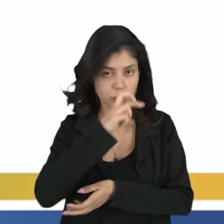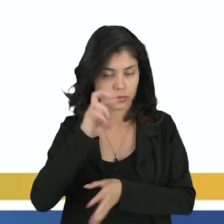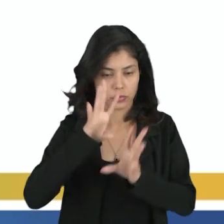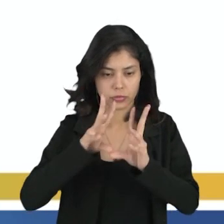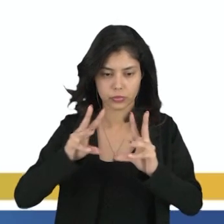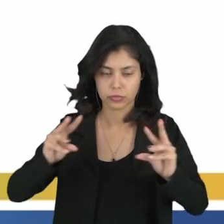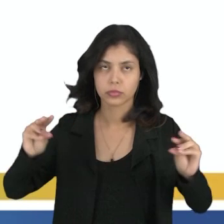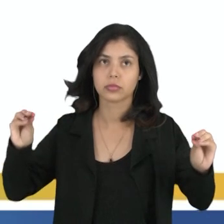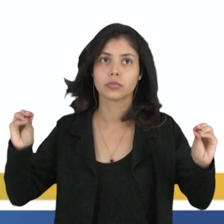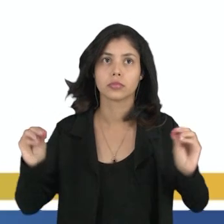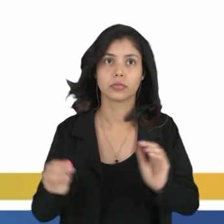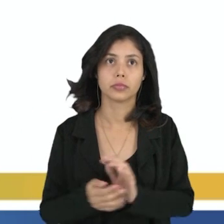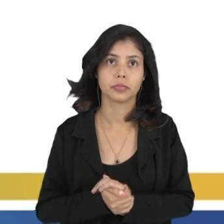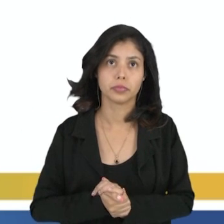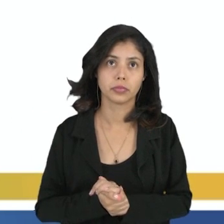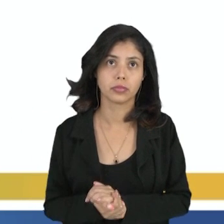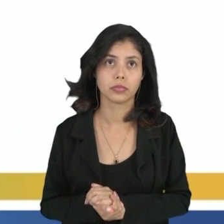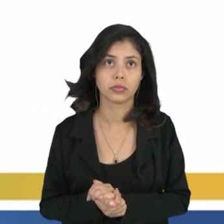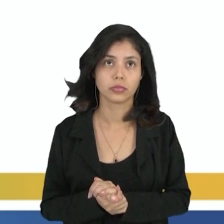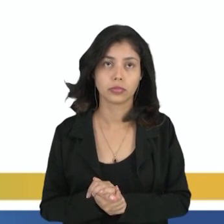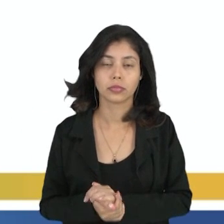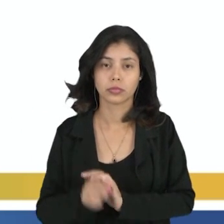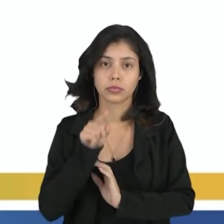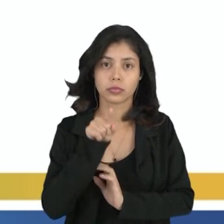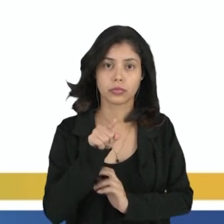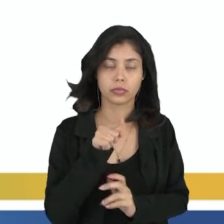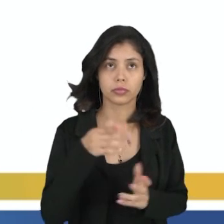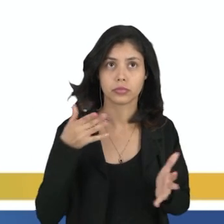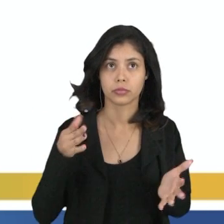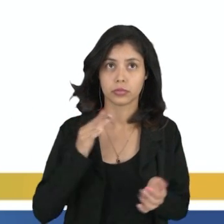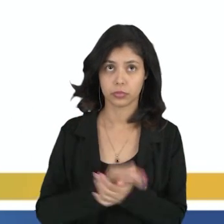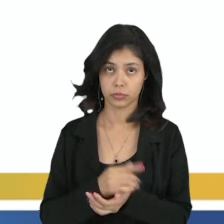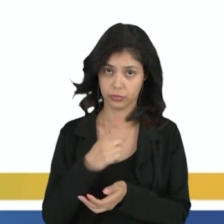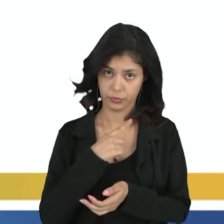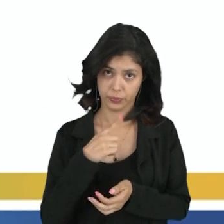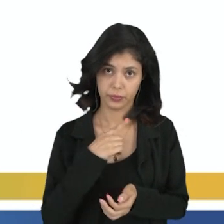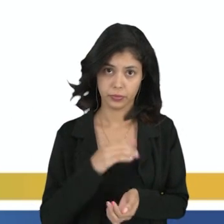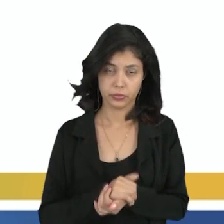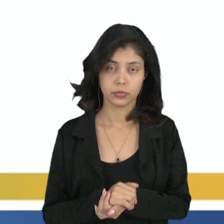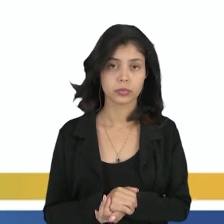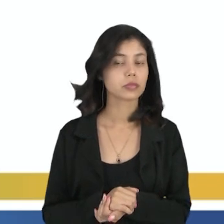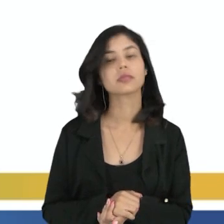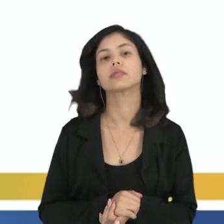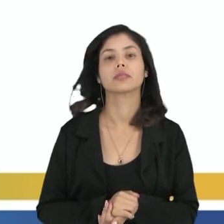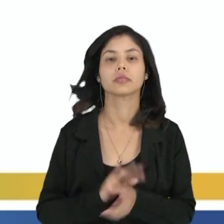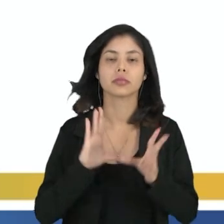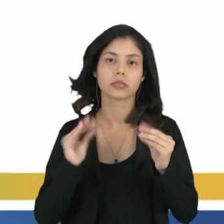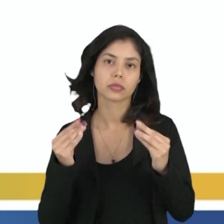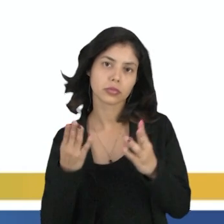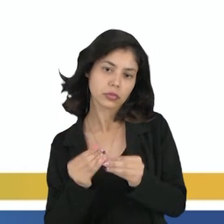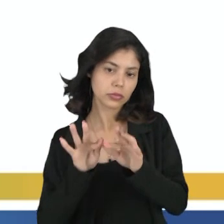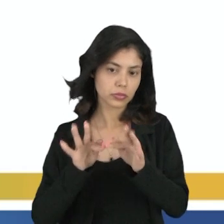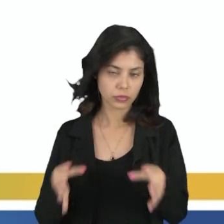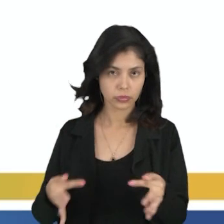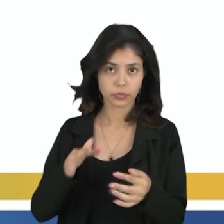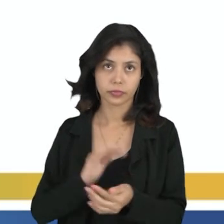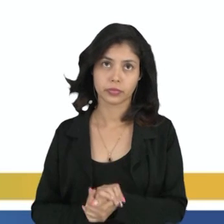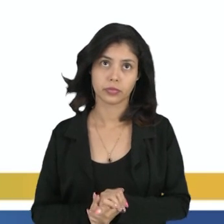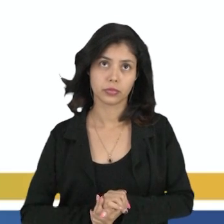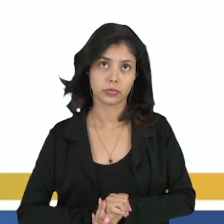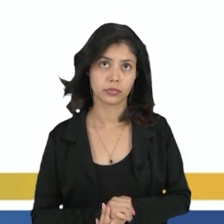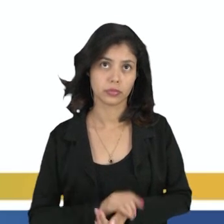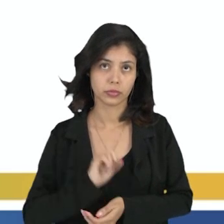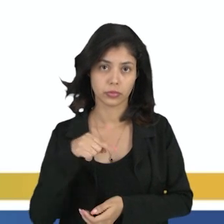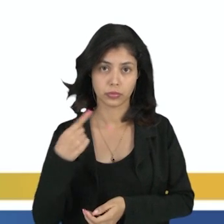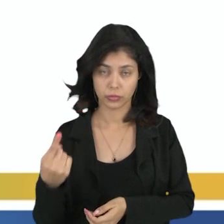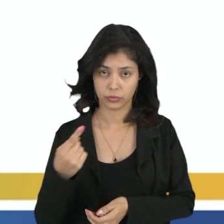análise ou decomposição. Aqui, ó, nós temos no lado do reagente uma substância simples.